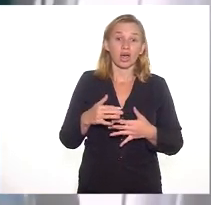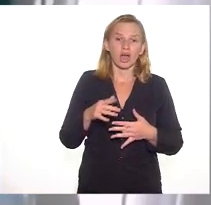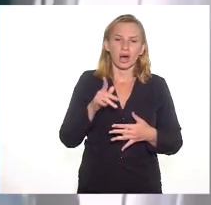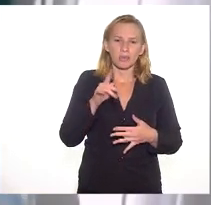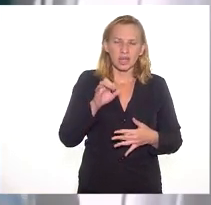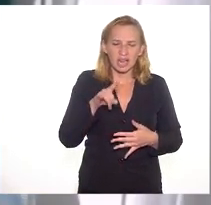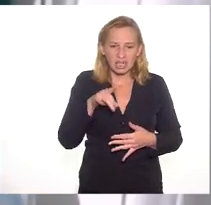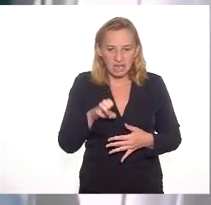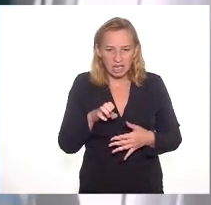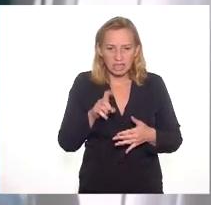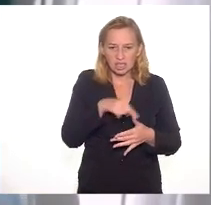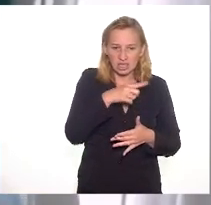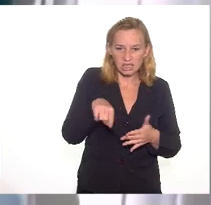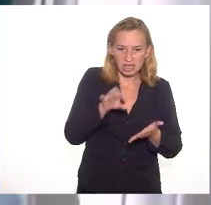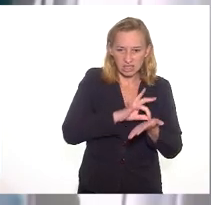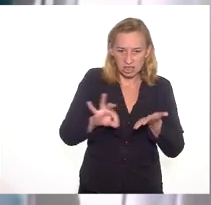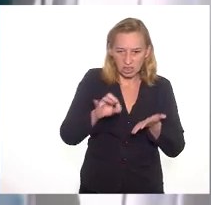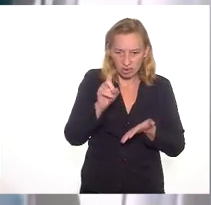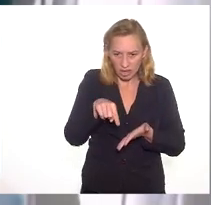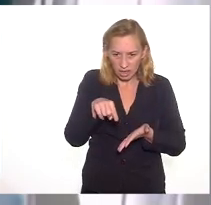que é a suspensão da inscrição, não é isso?